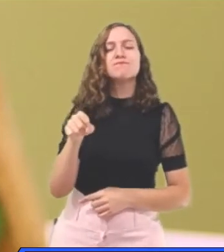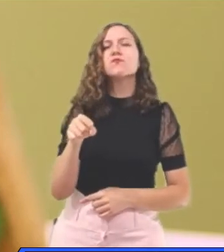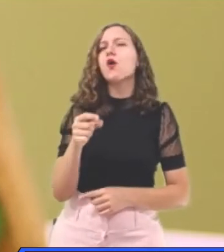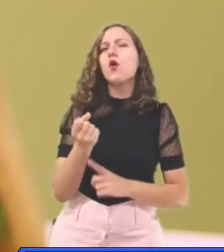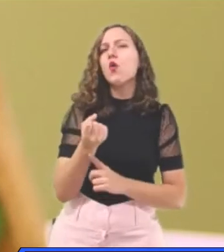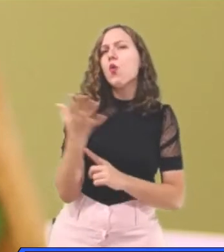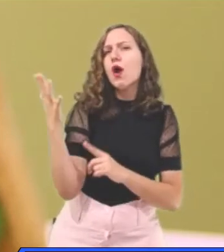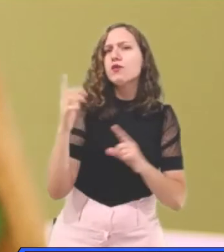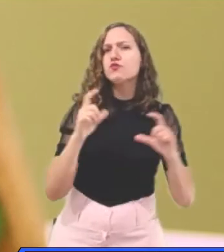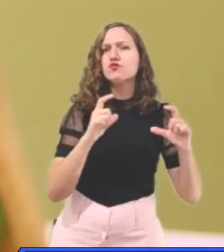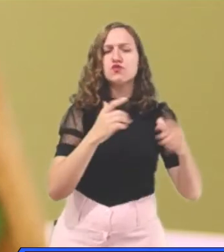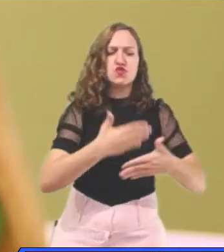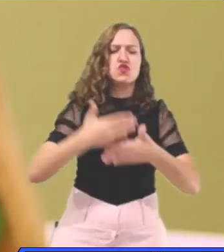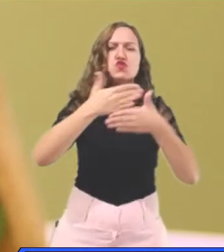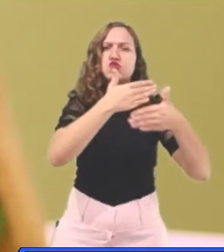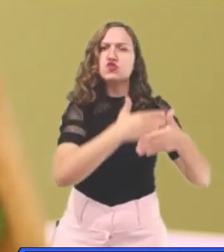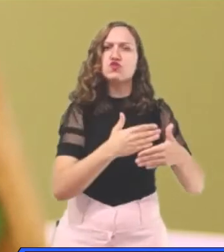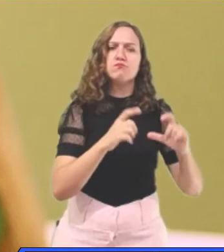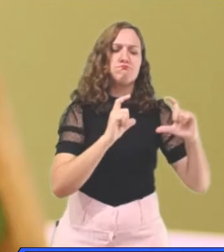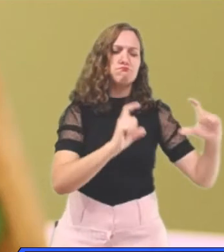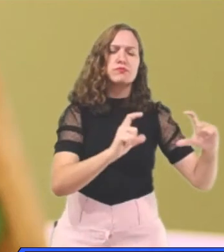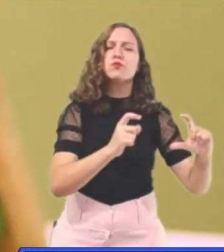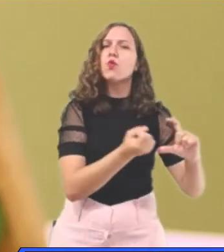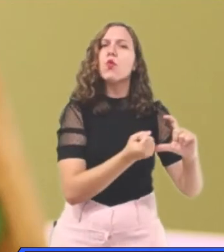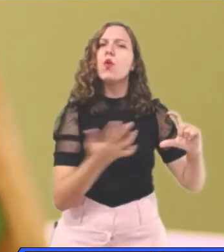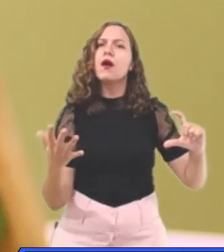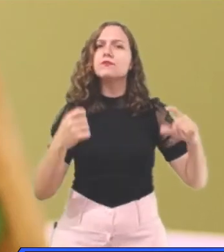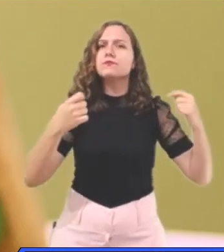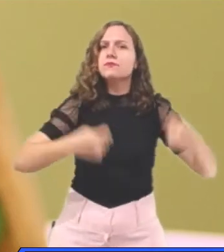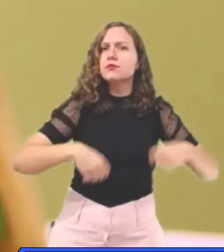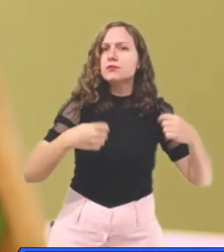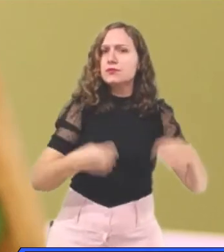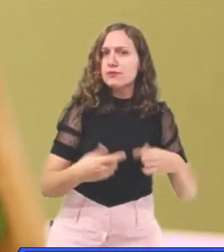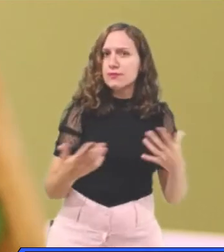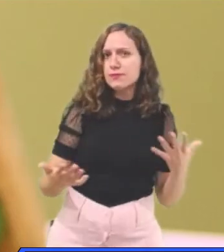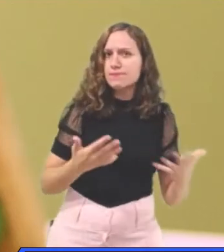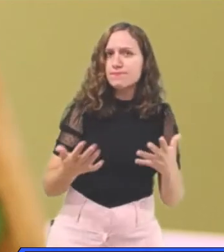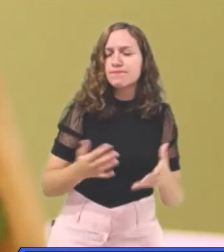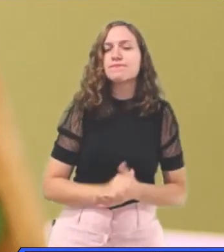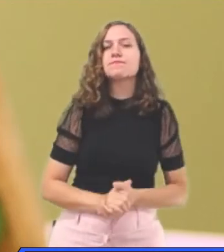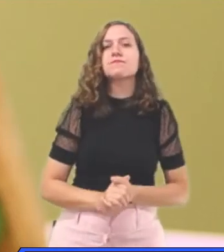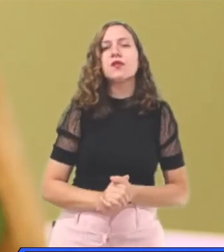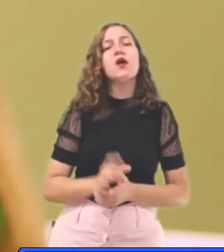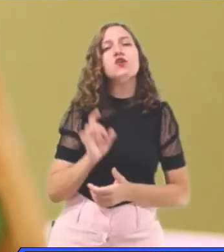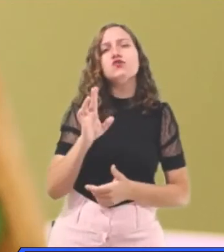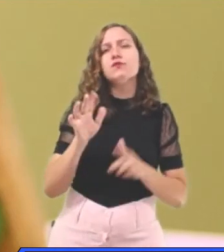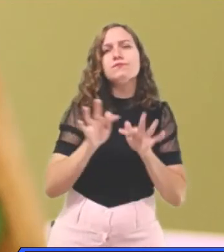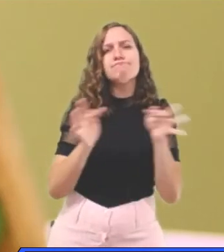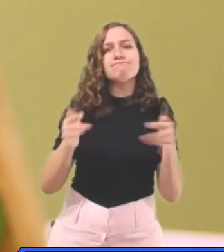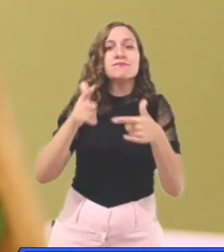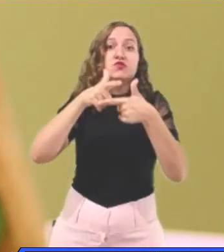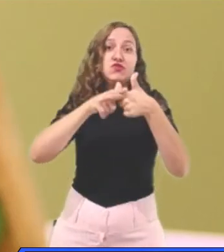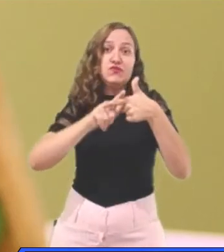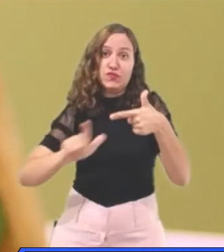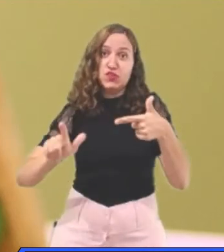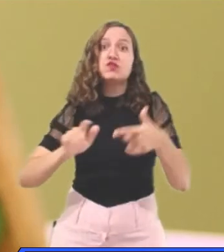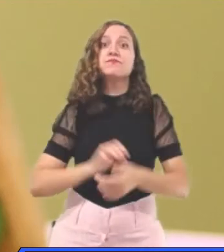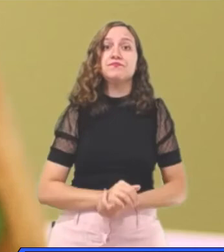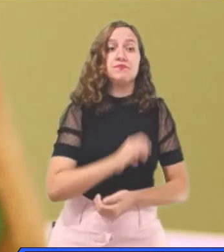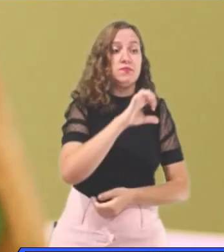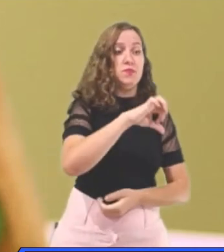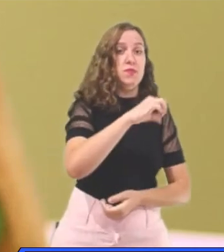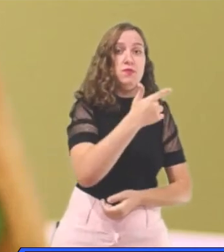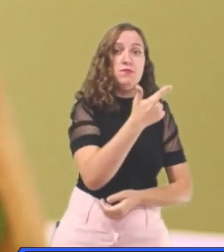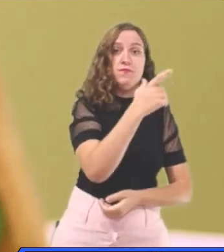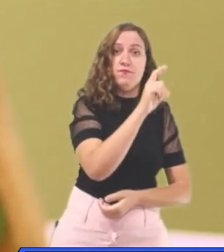quantos tijolos eu vou colocar? Aí, basta a gente dividir. Eu tenho